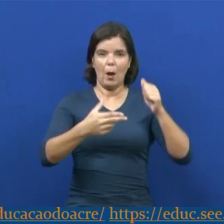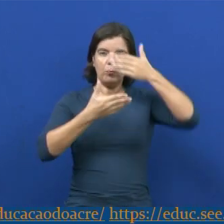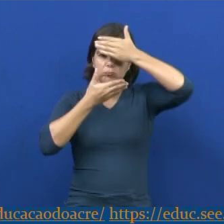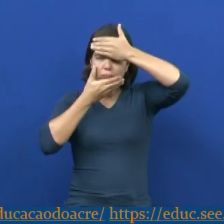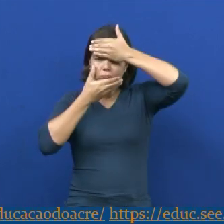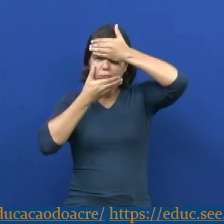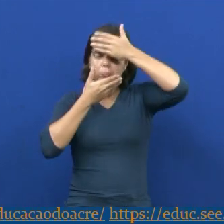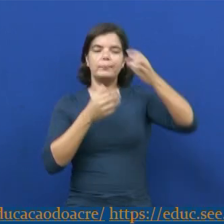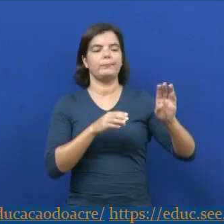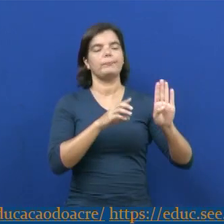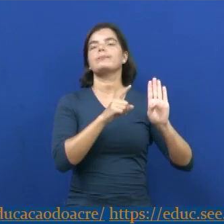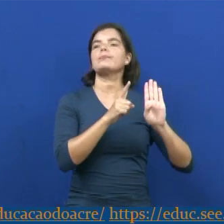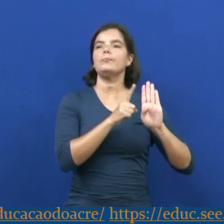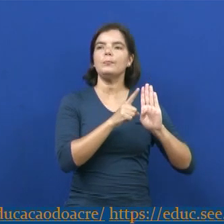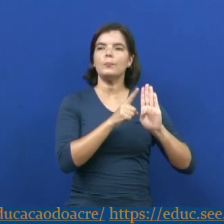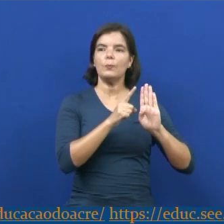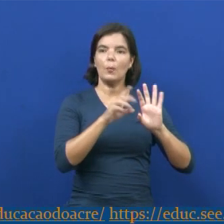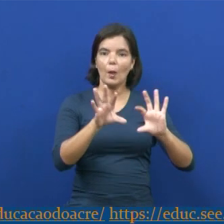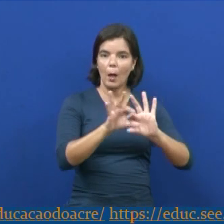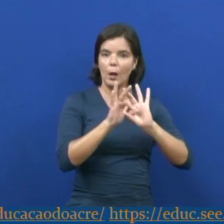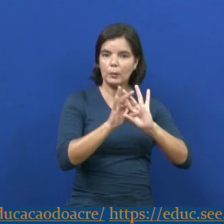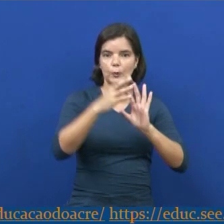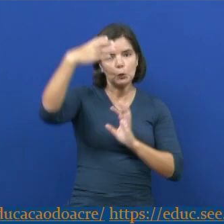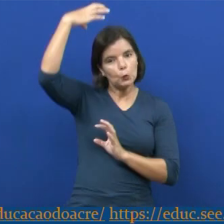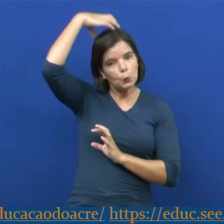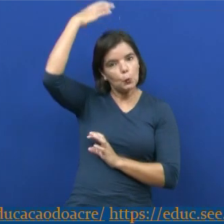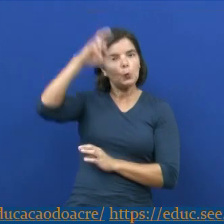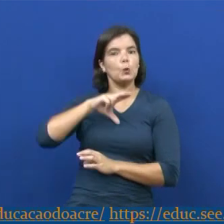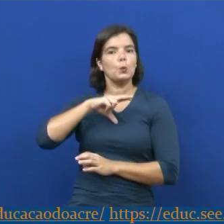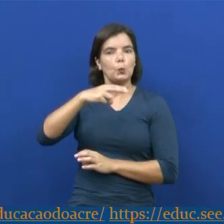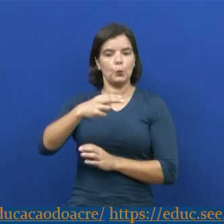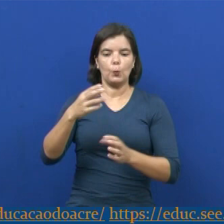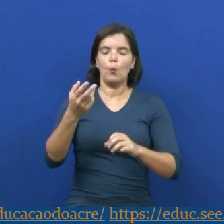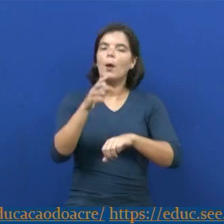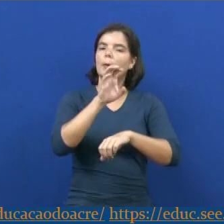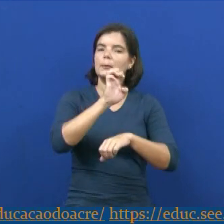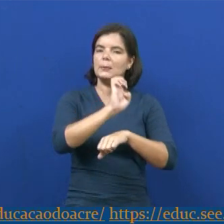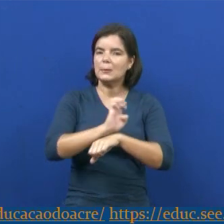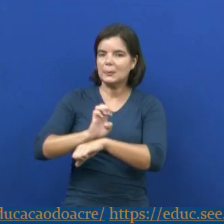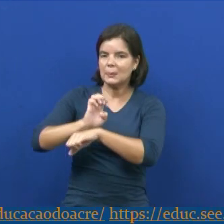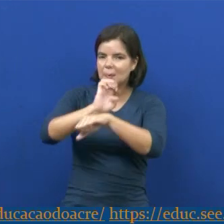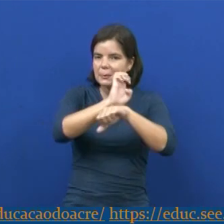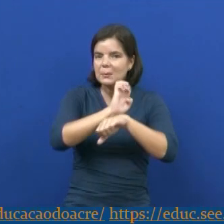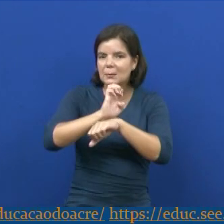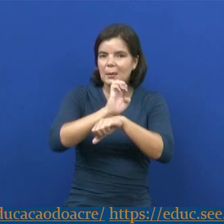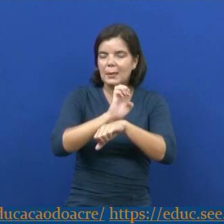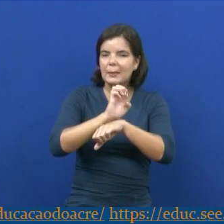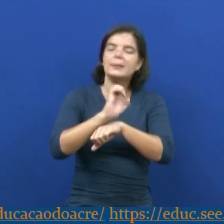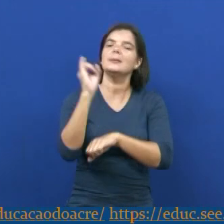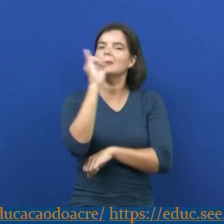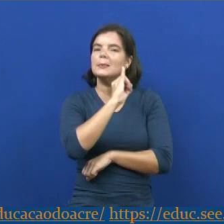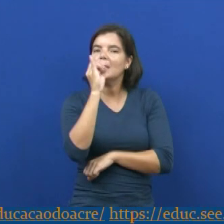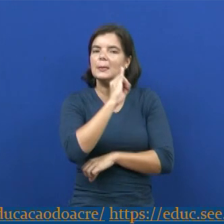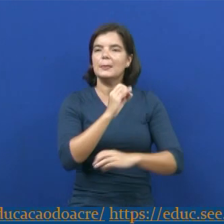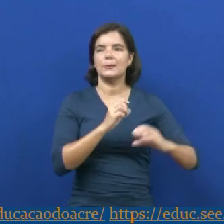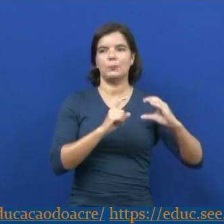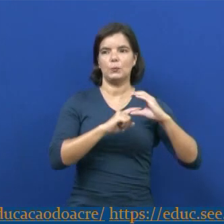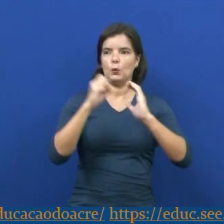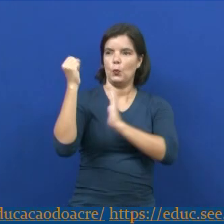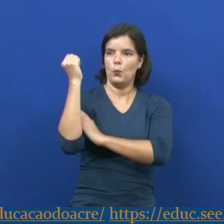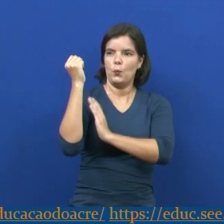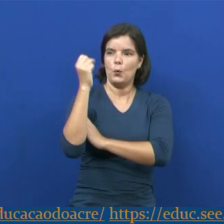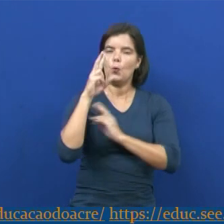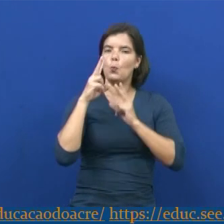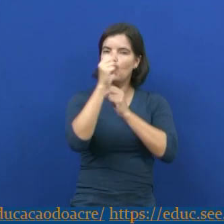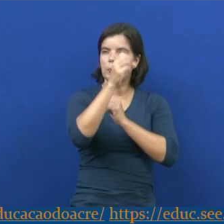islamismo. Letra B. A aliança da coroa portuguesa com as cidades italianas. Letra C. O